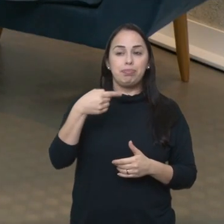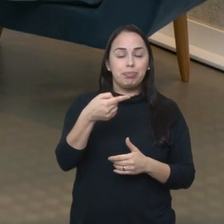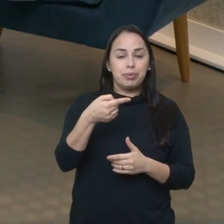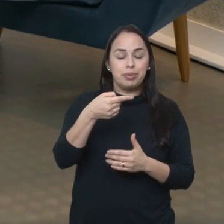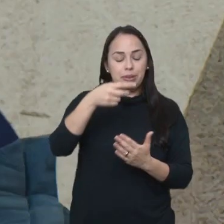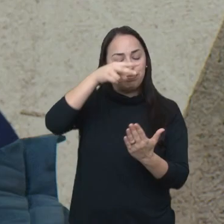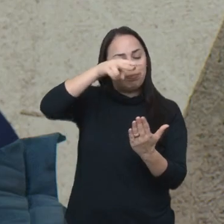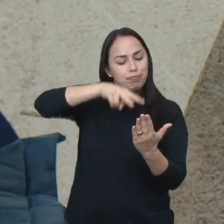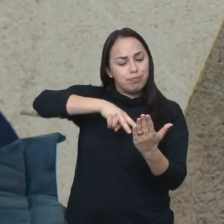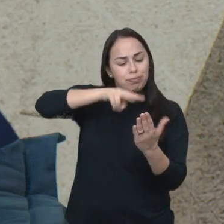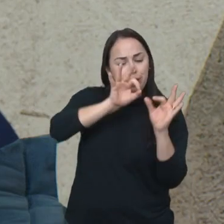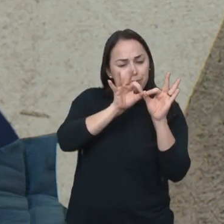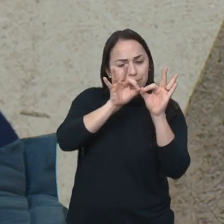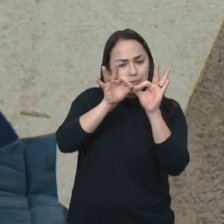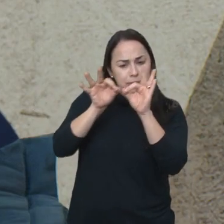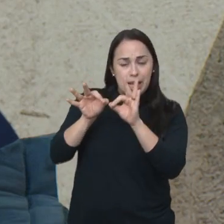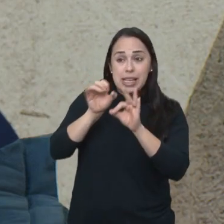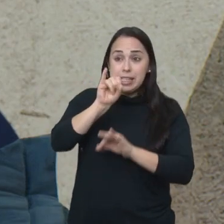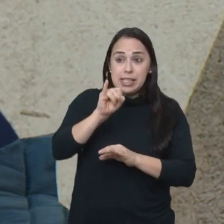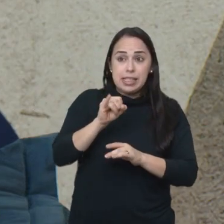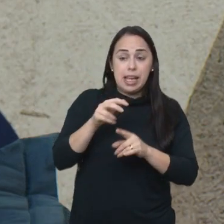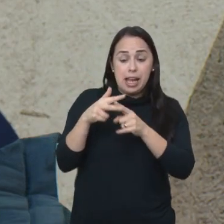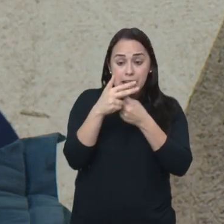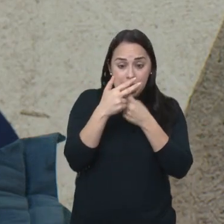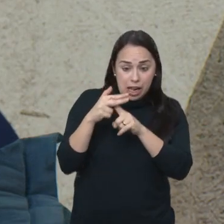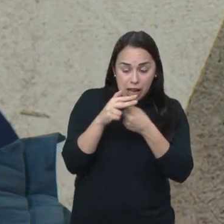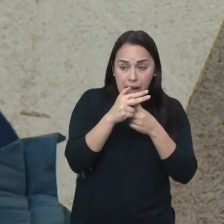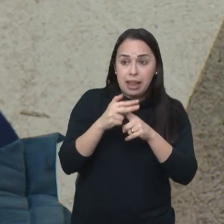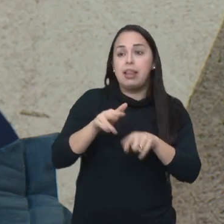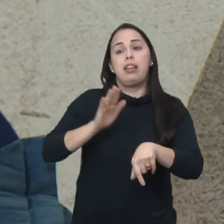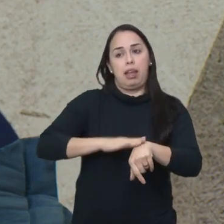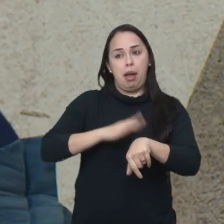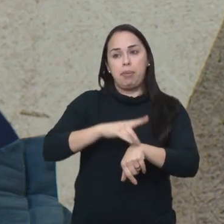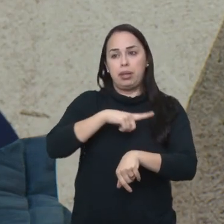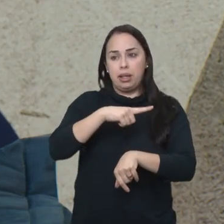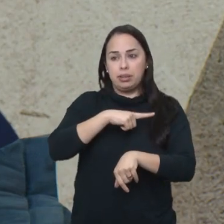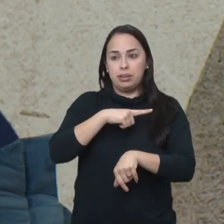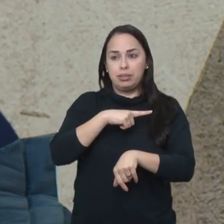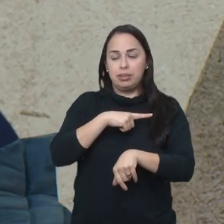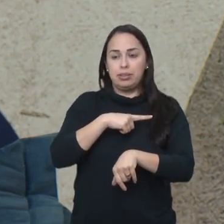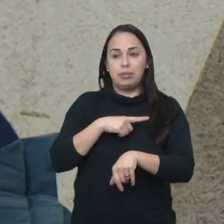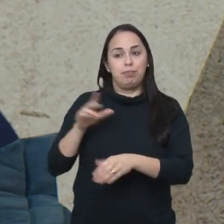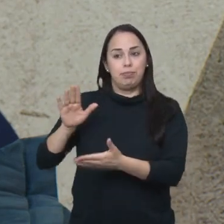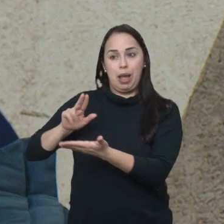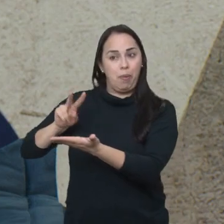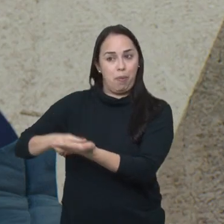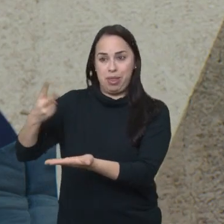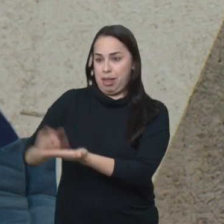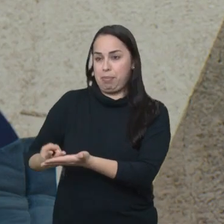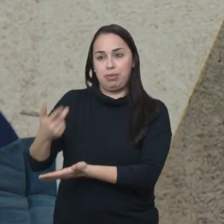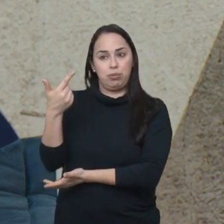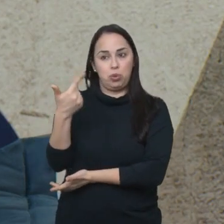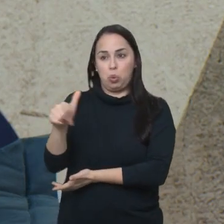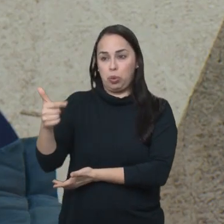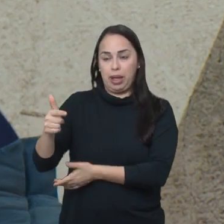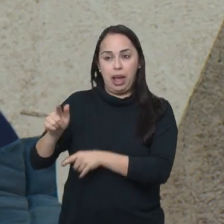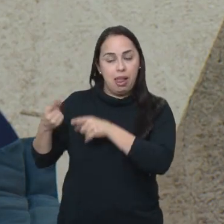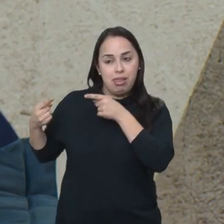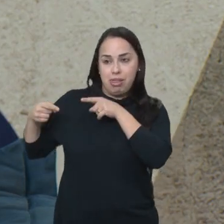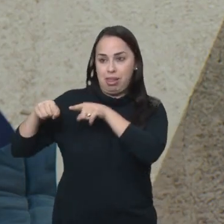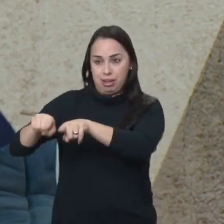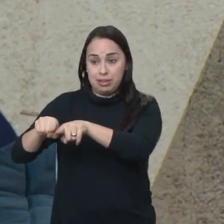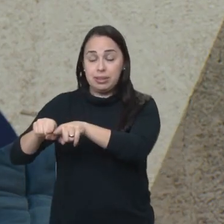vem a revisão. Se tiver que refazer alguma coisa, ele tem tempo para refazer. O intérprete não,